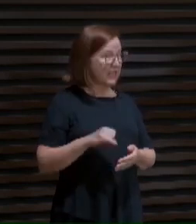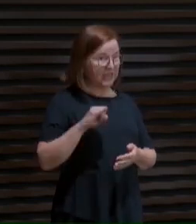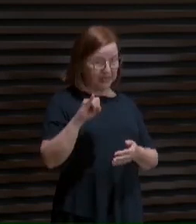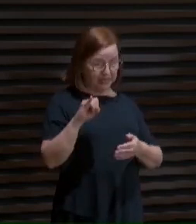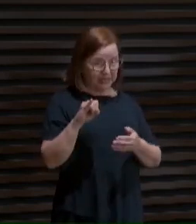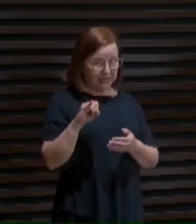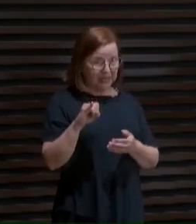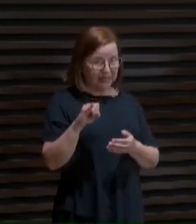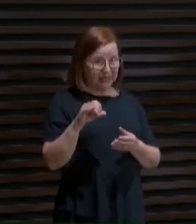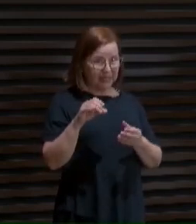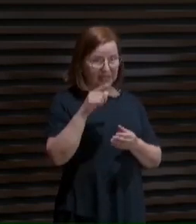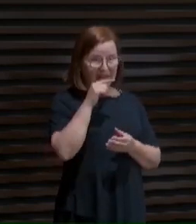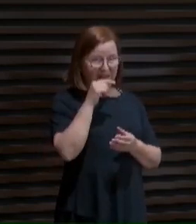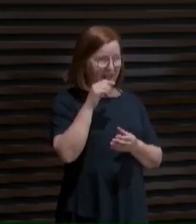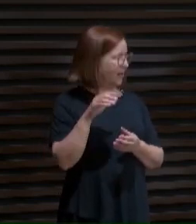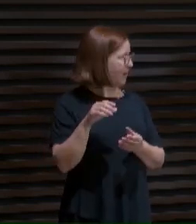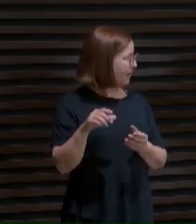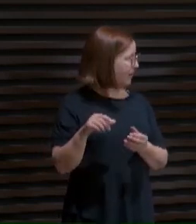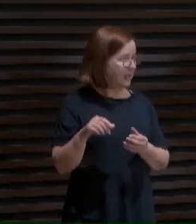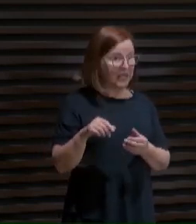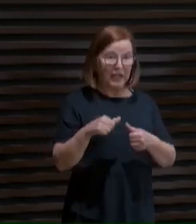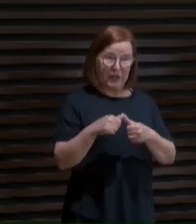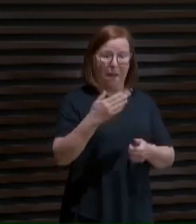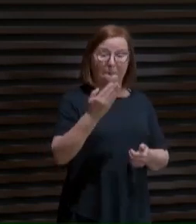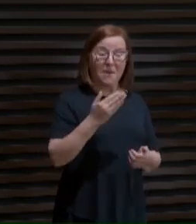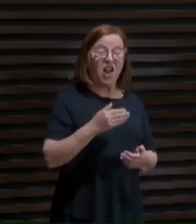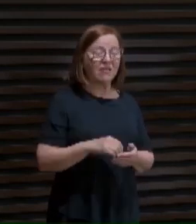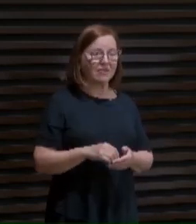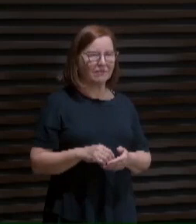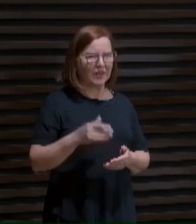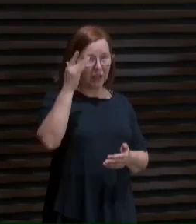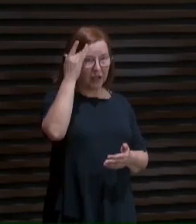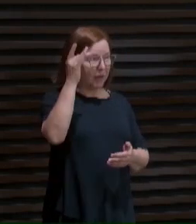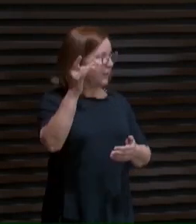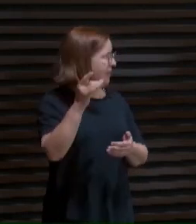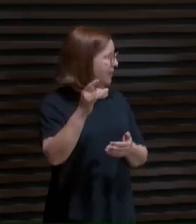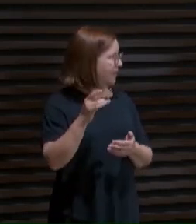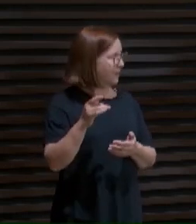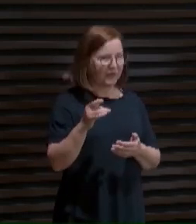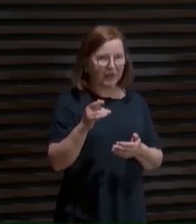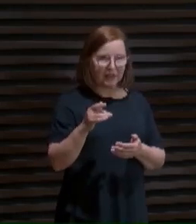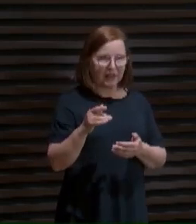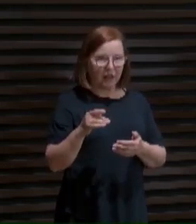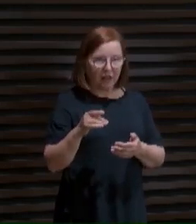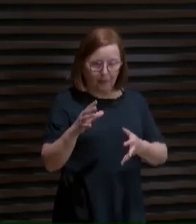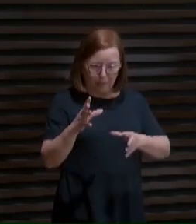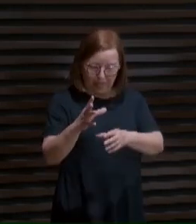aqui, não molhar pelo lado, isso é uma prova. Aí no outro dia ele chegou e encheu uma